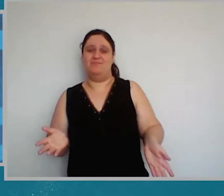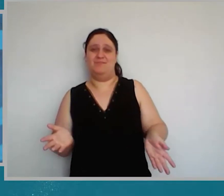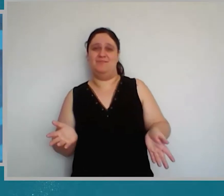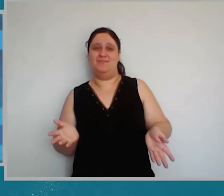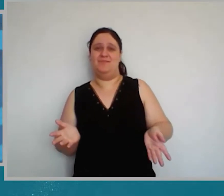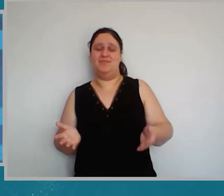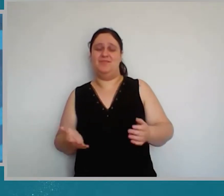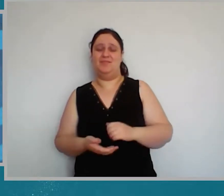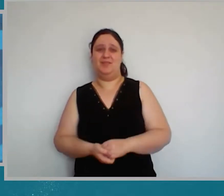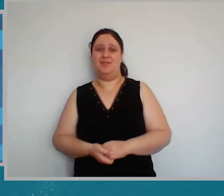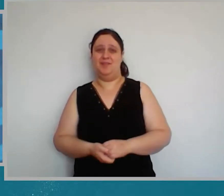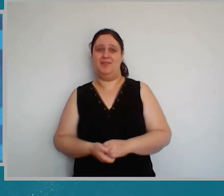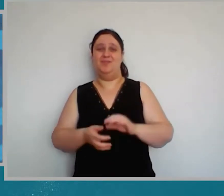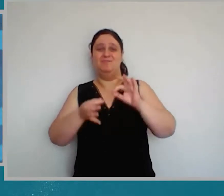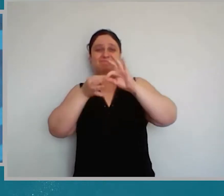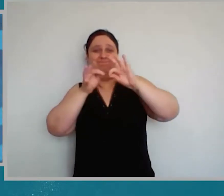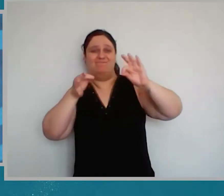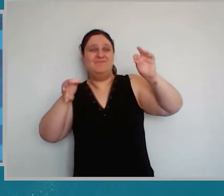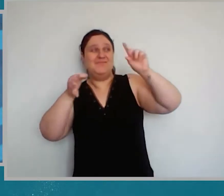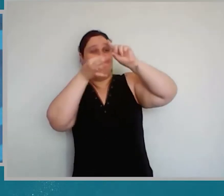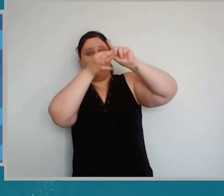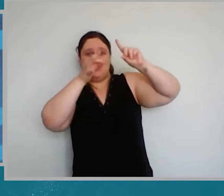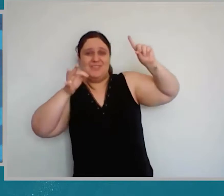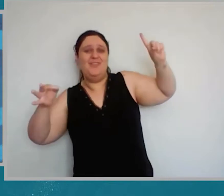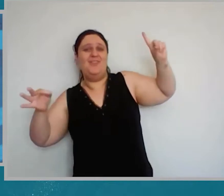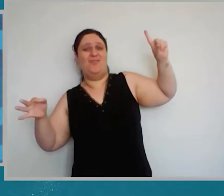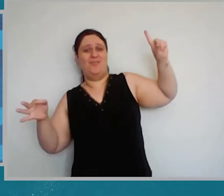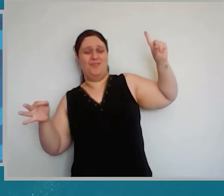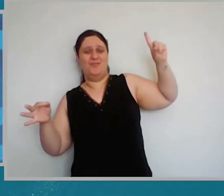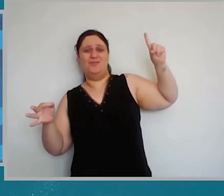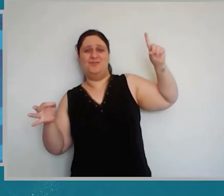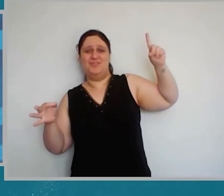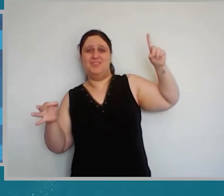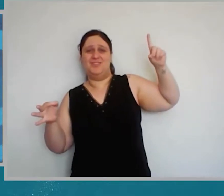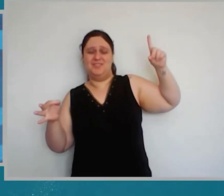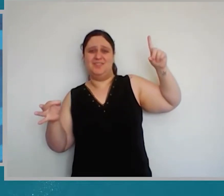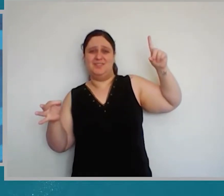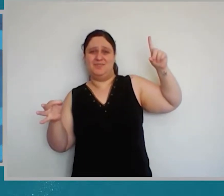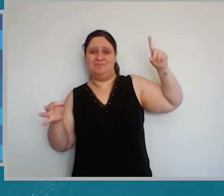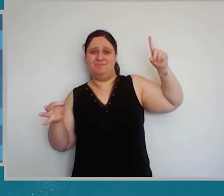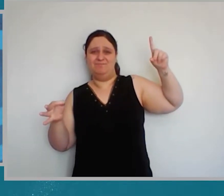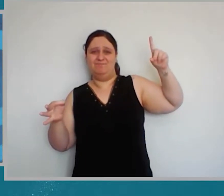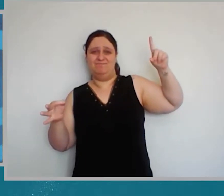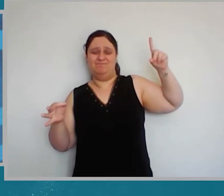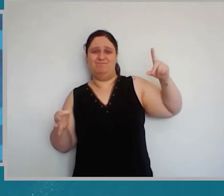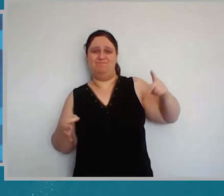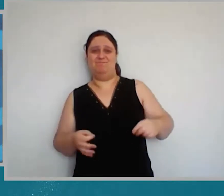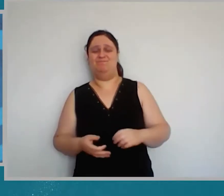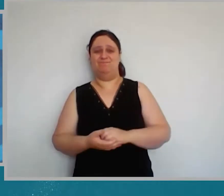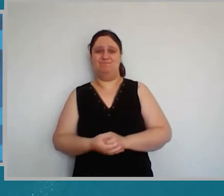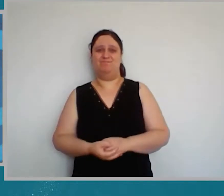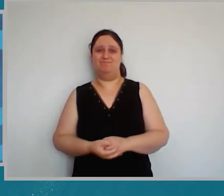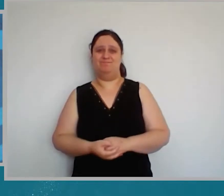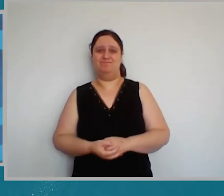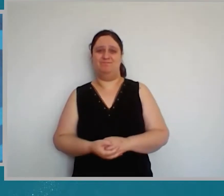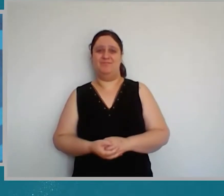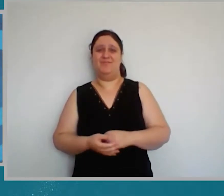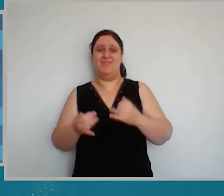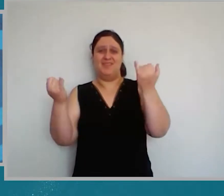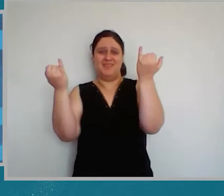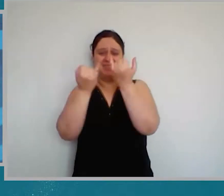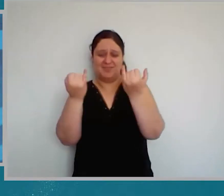criada caiu totalmente em corrupção, na idolatria,